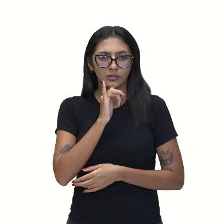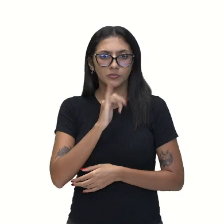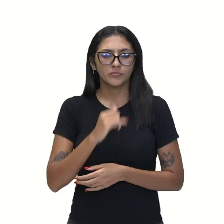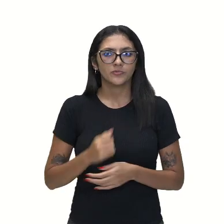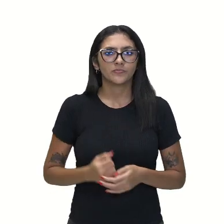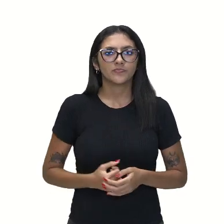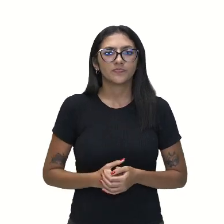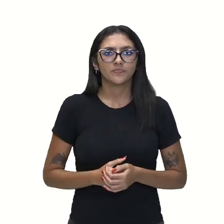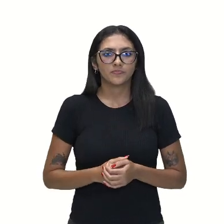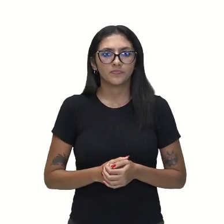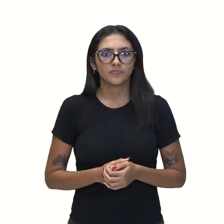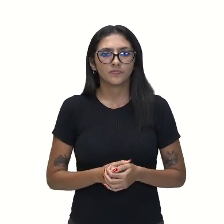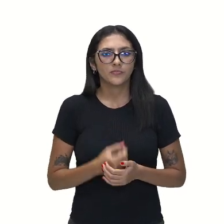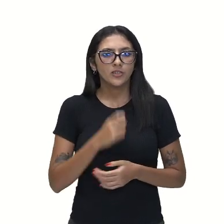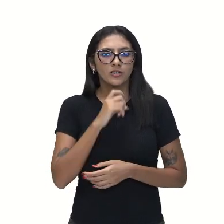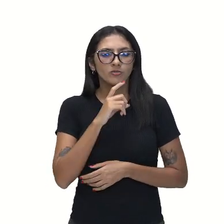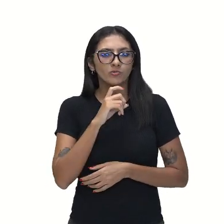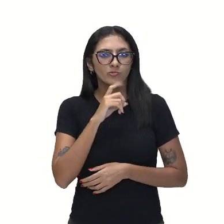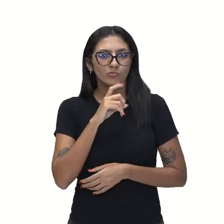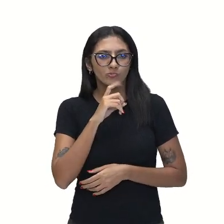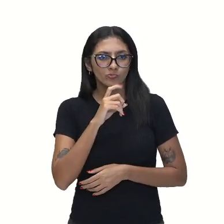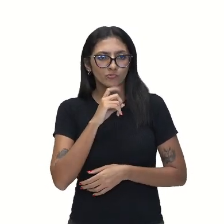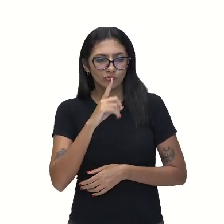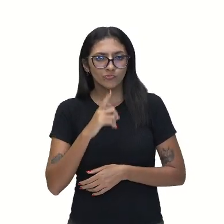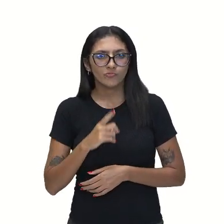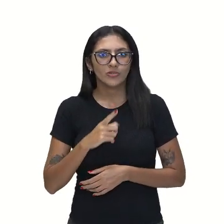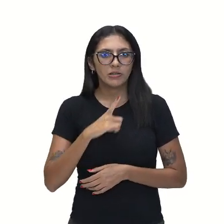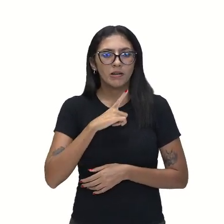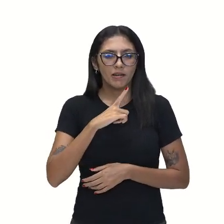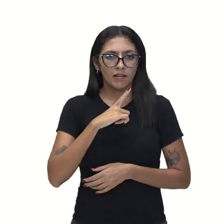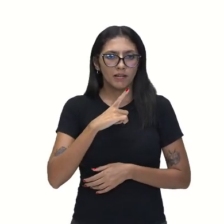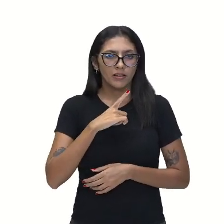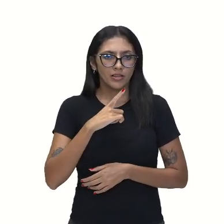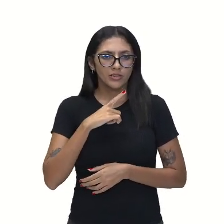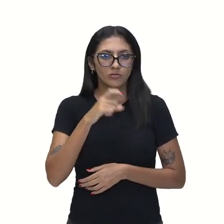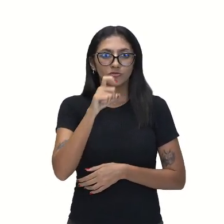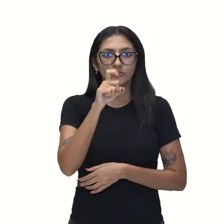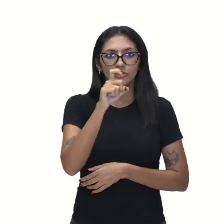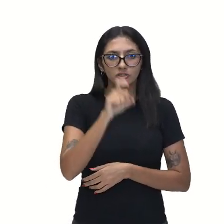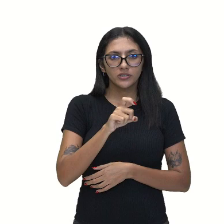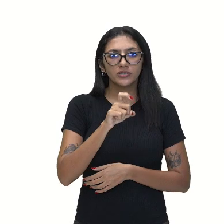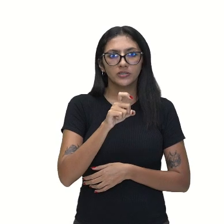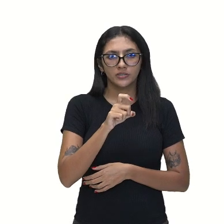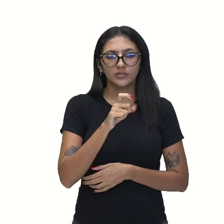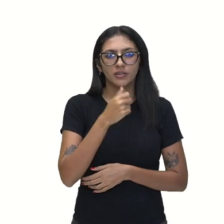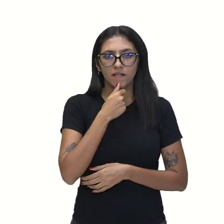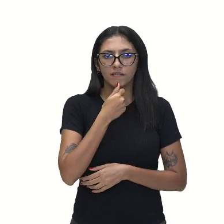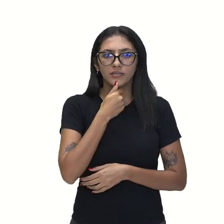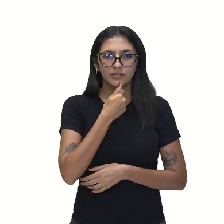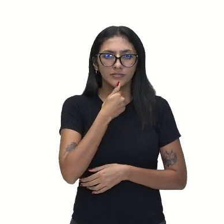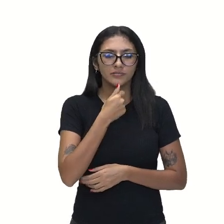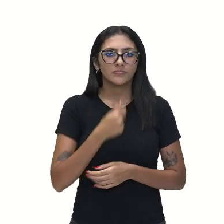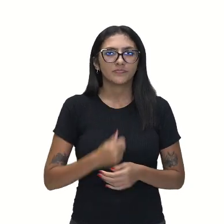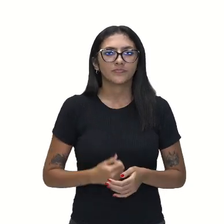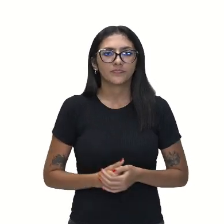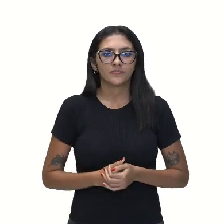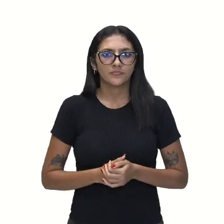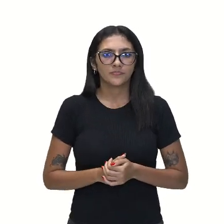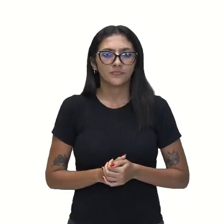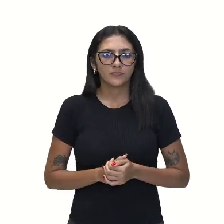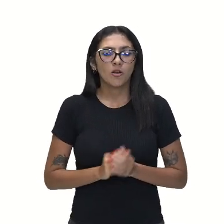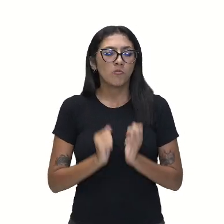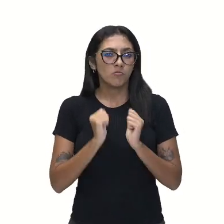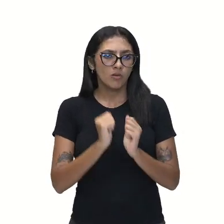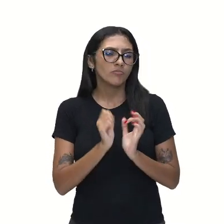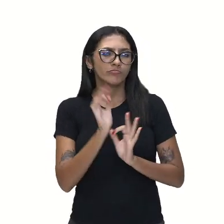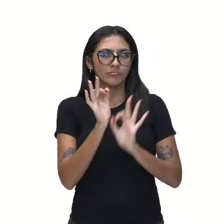como nós ainda temos ali o nosso expoente x, a gente já pode fazer o